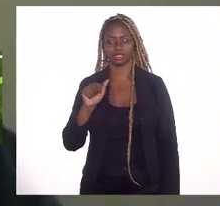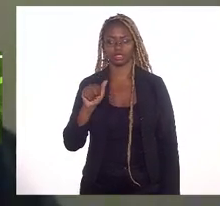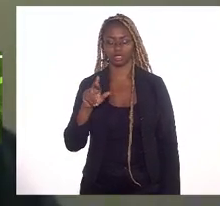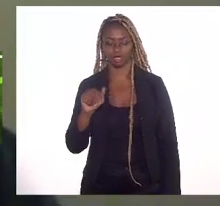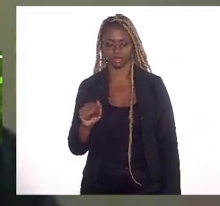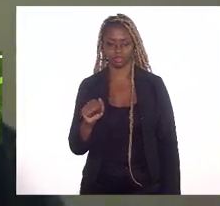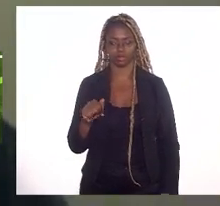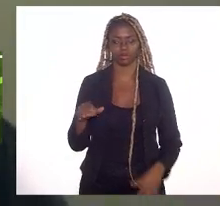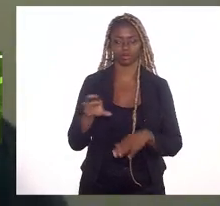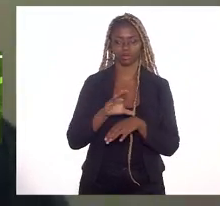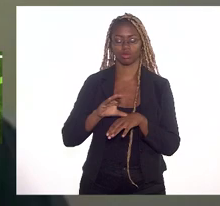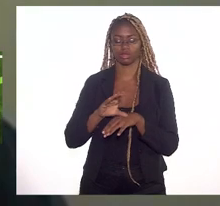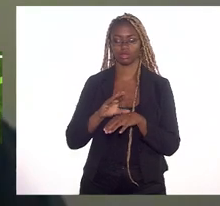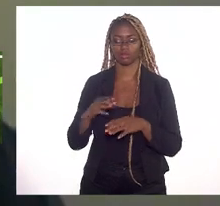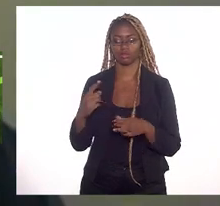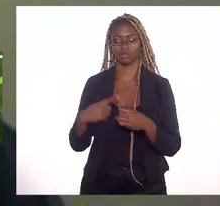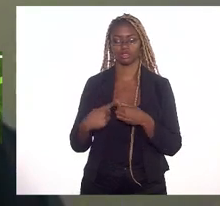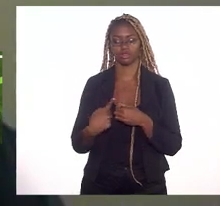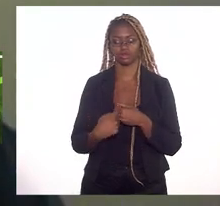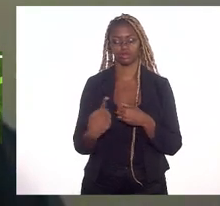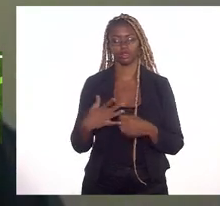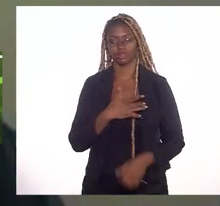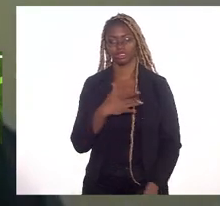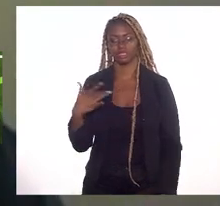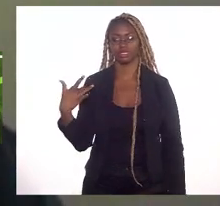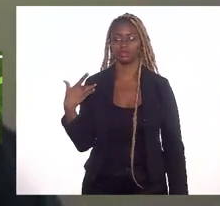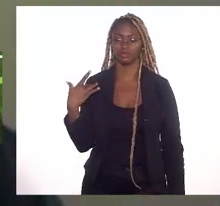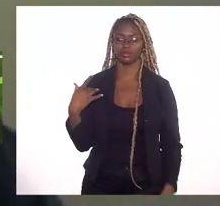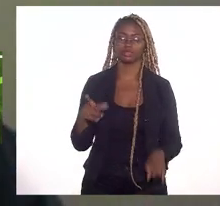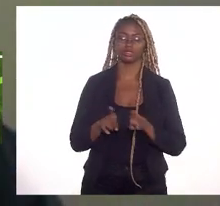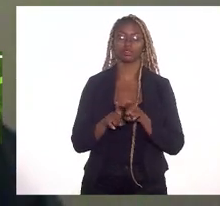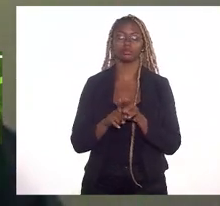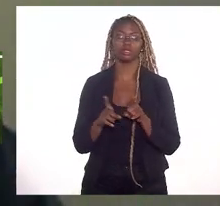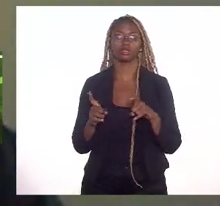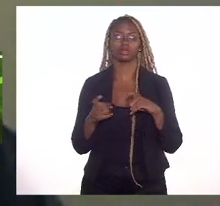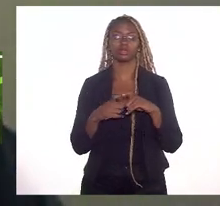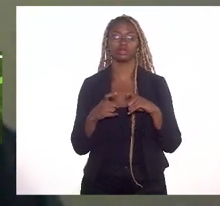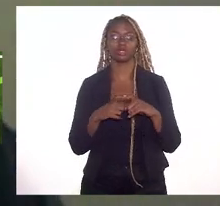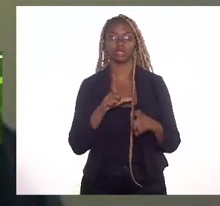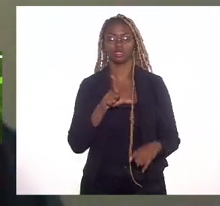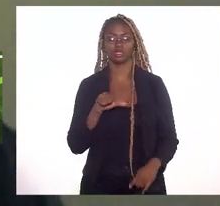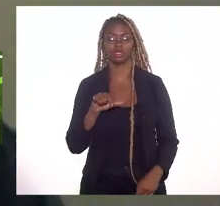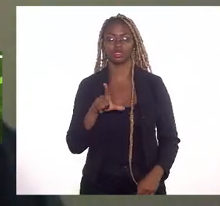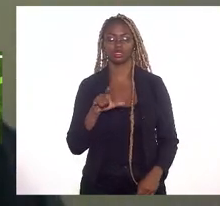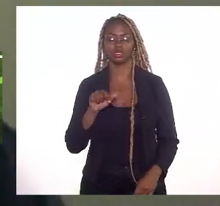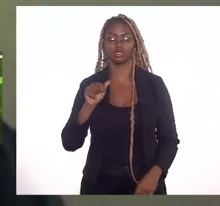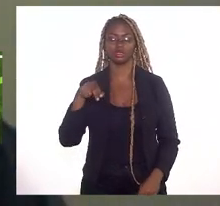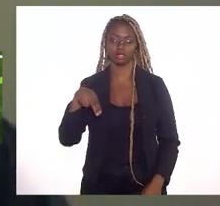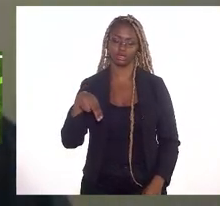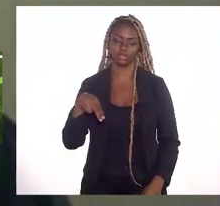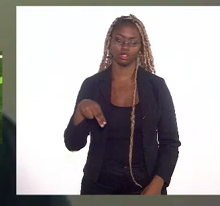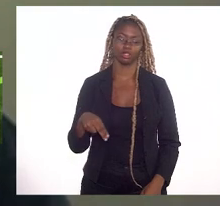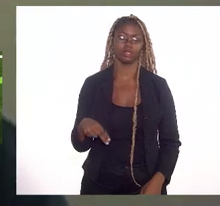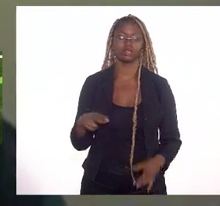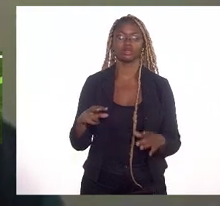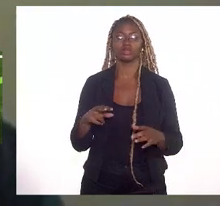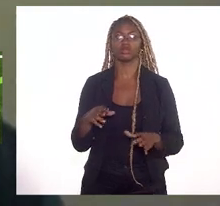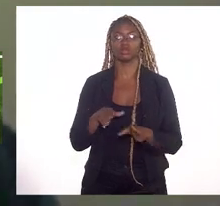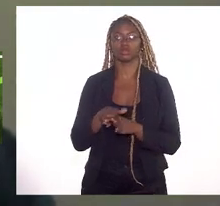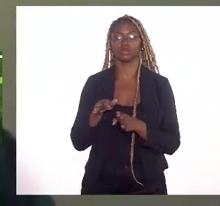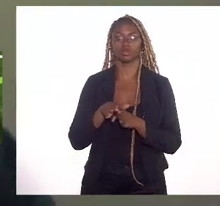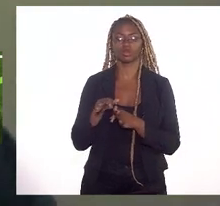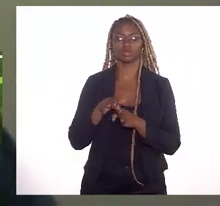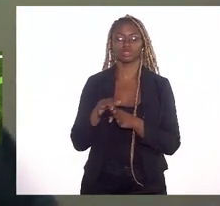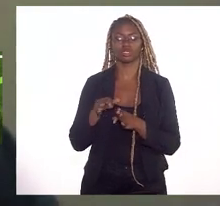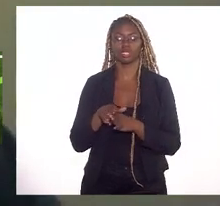de Saúde. Quero registrar a presença da doutora Lilian Berg, do Conselho Regional de Enfermagem.